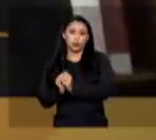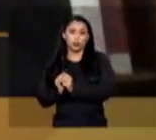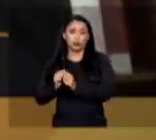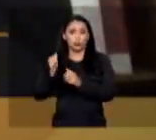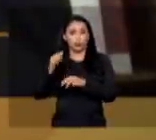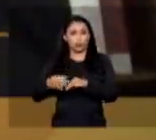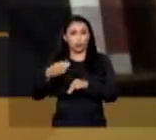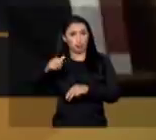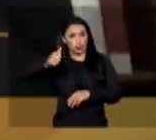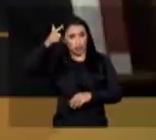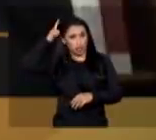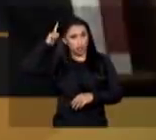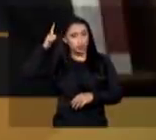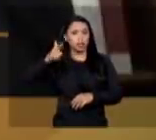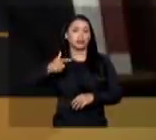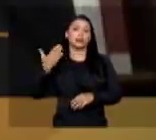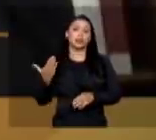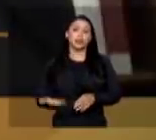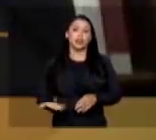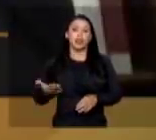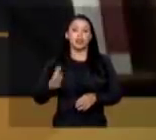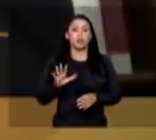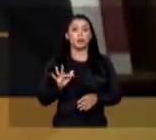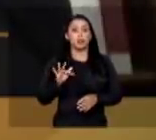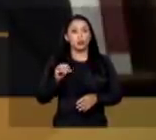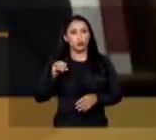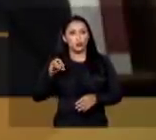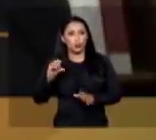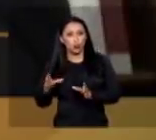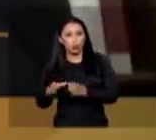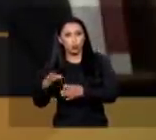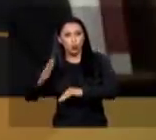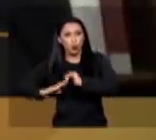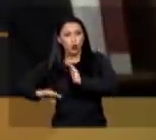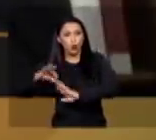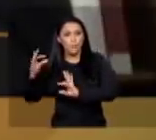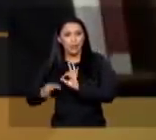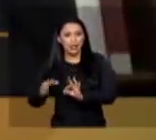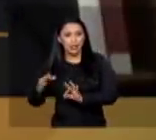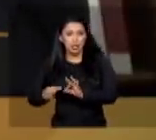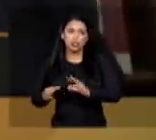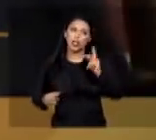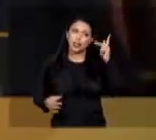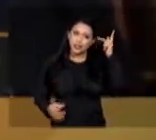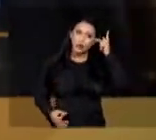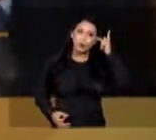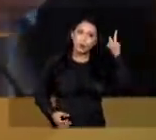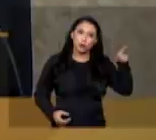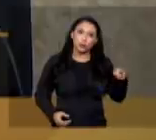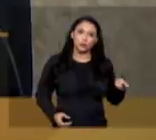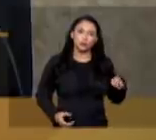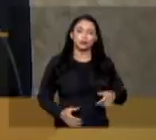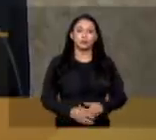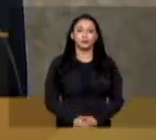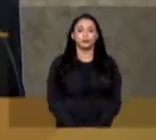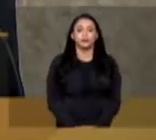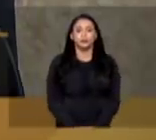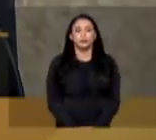Moraes e definir que o foro competente para julgar os quatro processos é São Paulo.